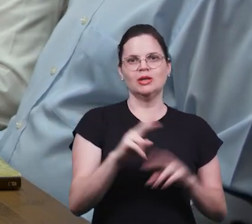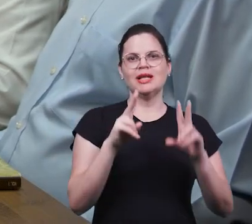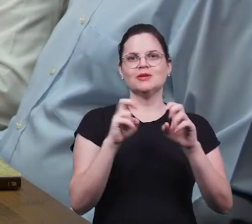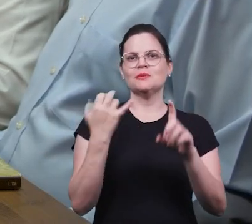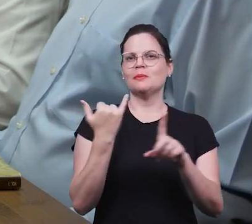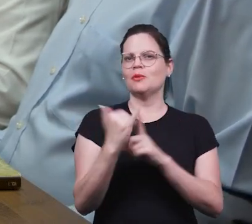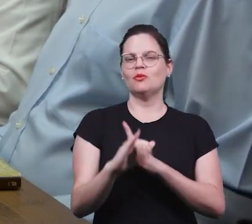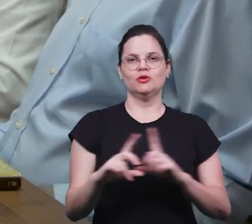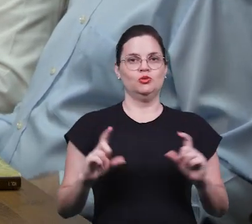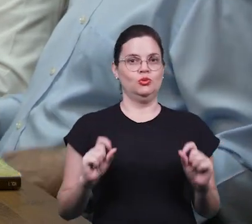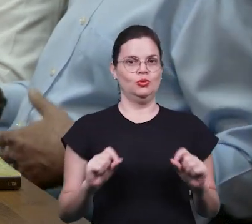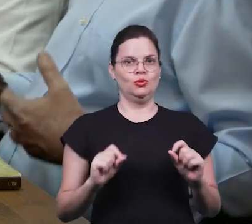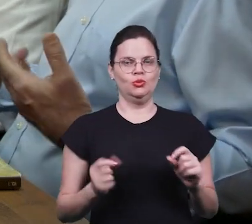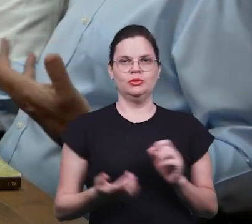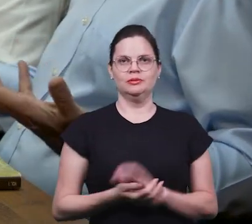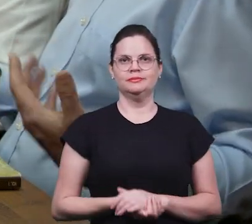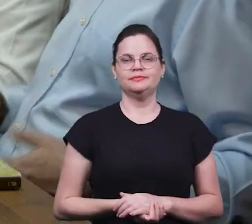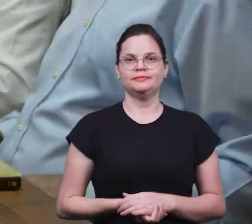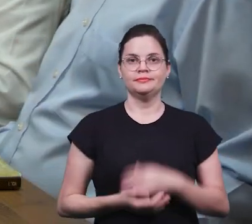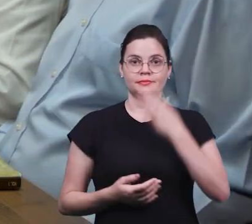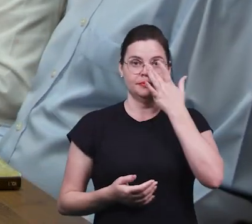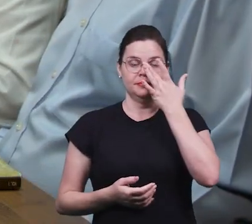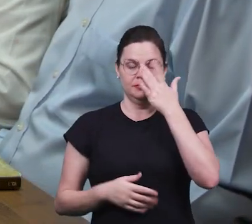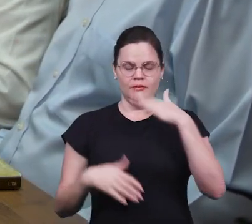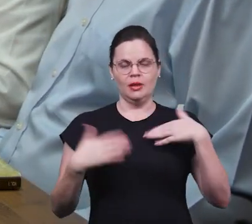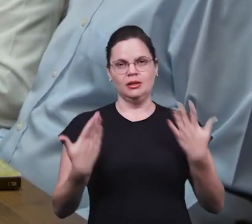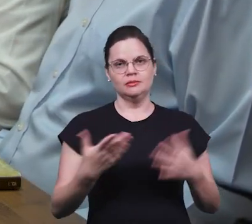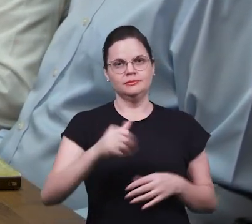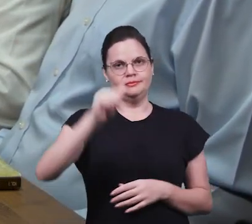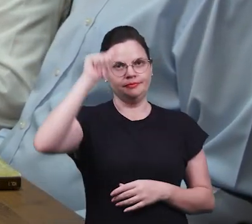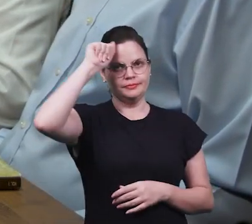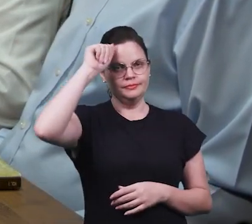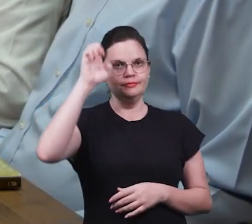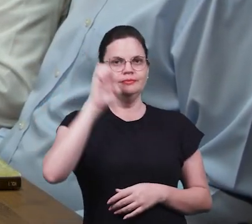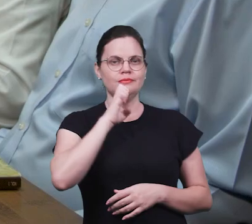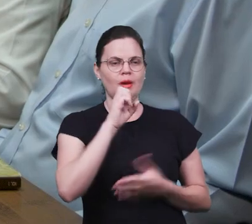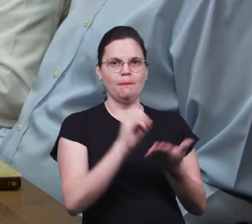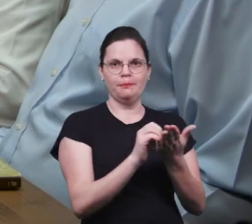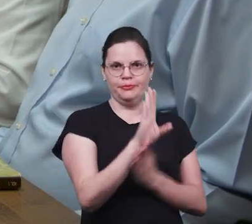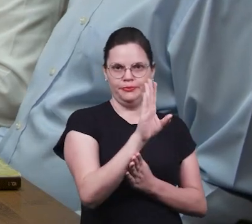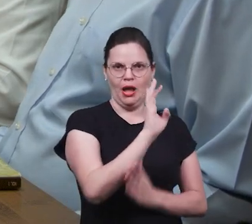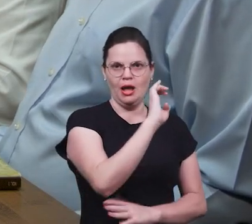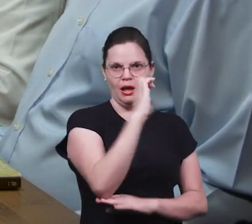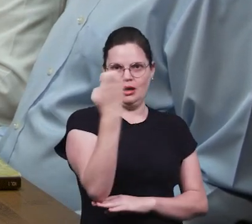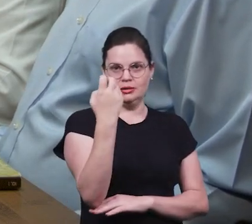após a expulsão de Adão e Eva do Jardim do Éden,